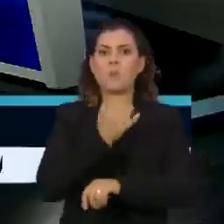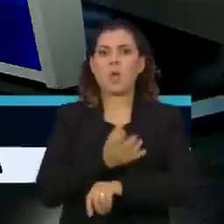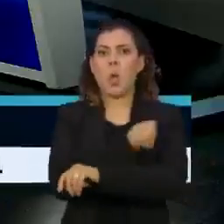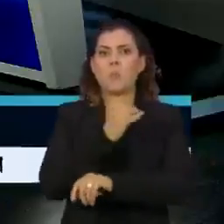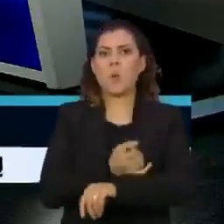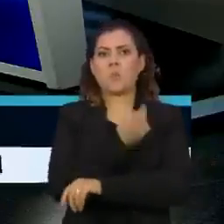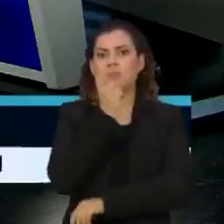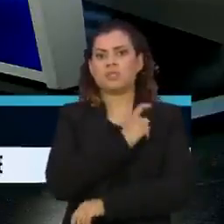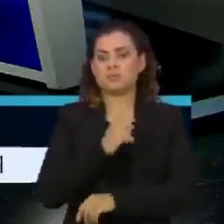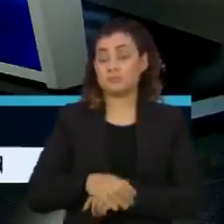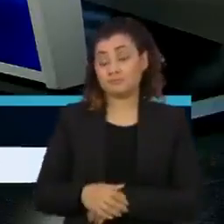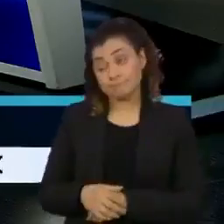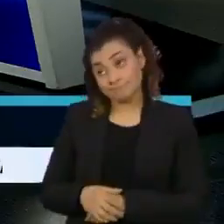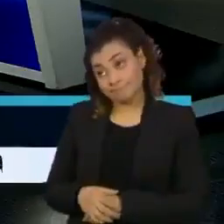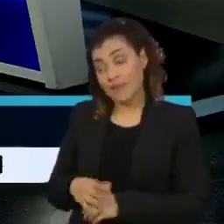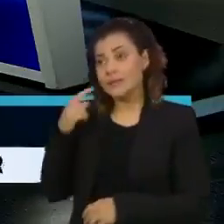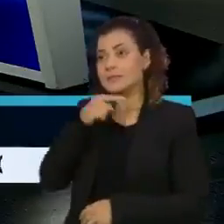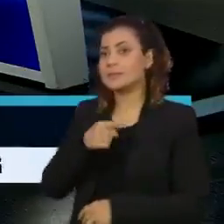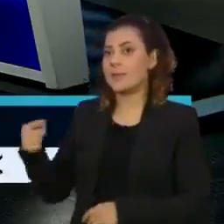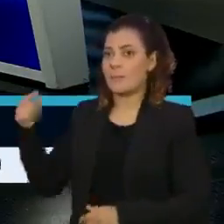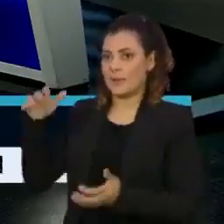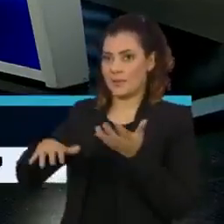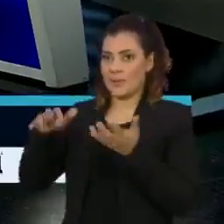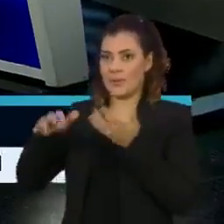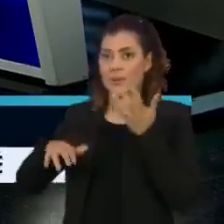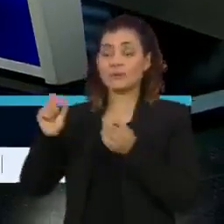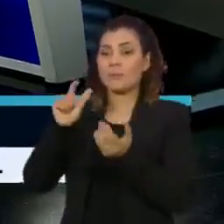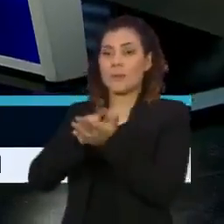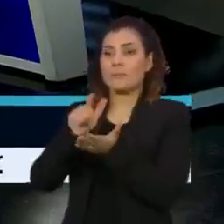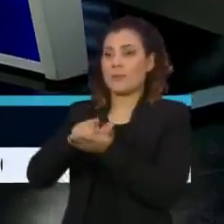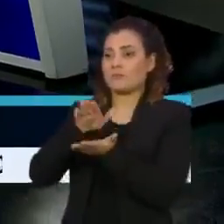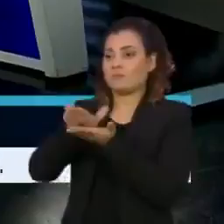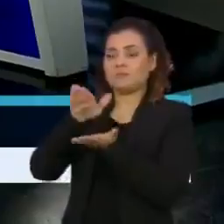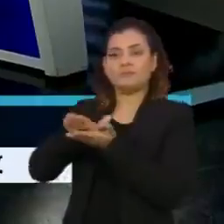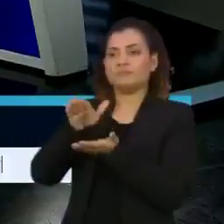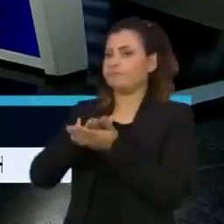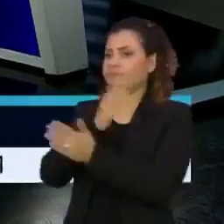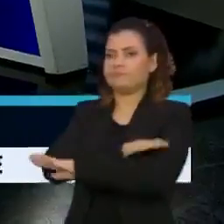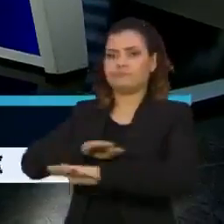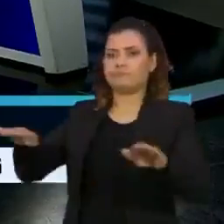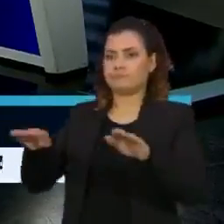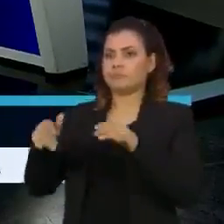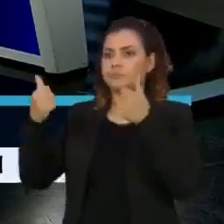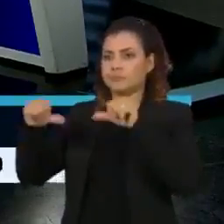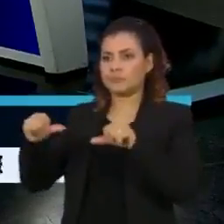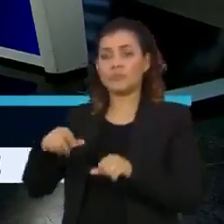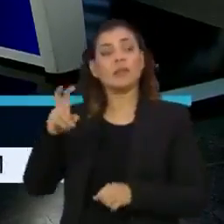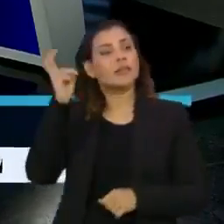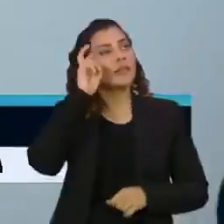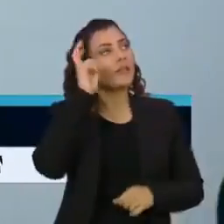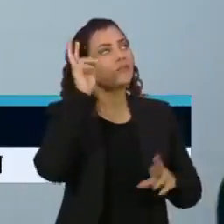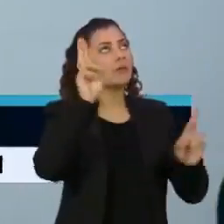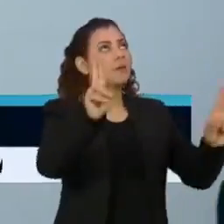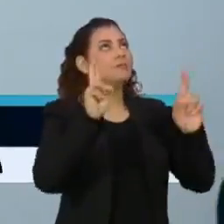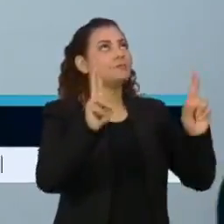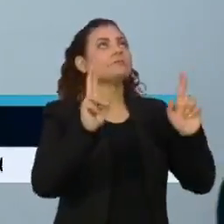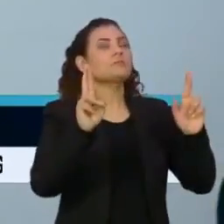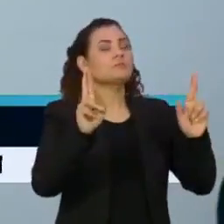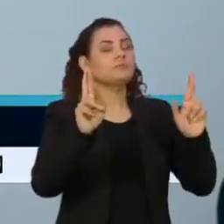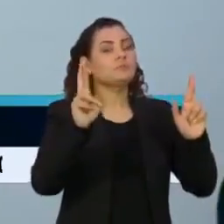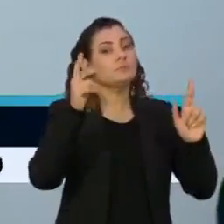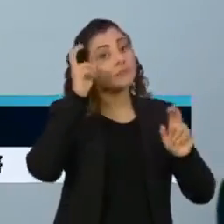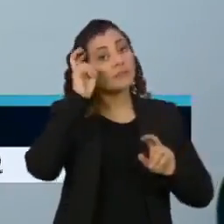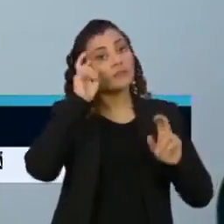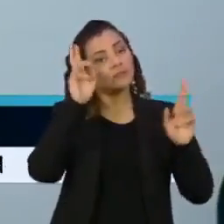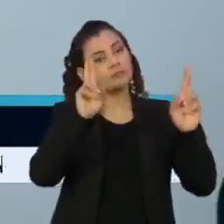Tudo indica que essa semana o congresso em terra de vez a PEC do voto impresso né capaz de dúvida a quinta-feira Eu torço muito para isso